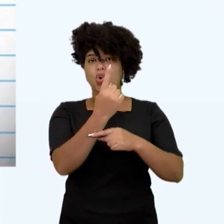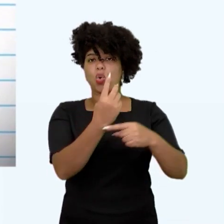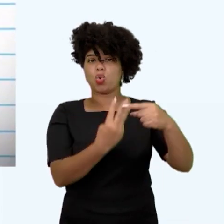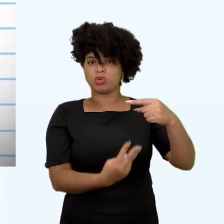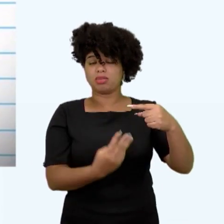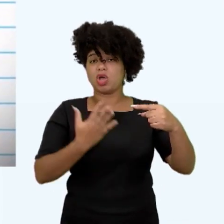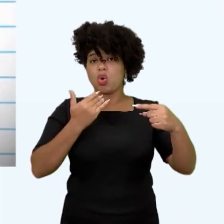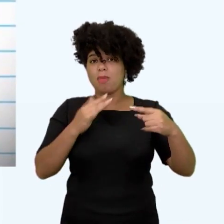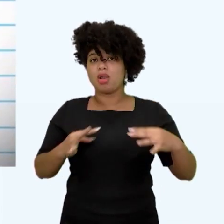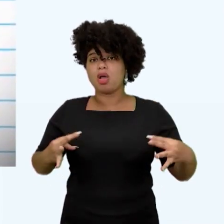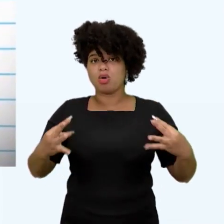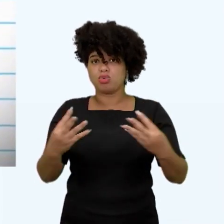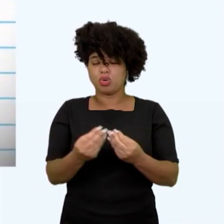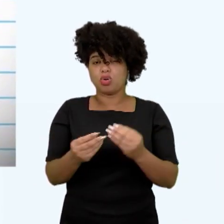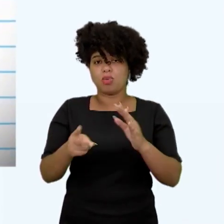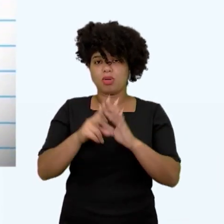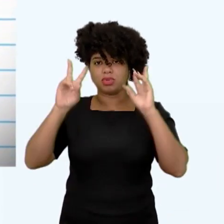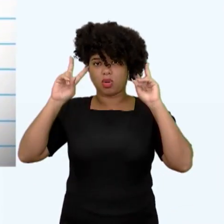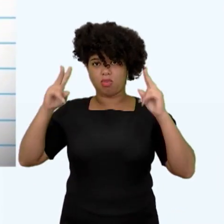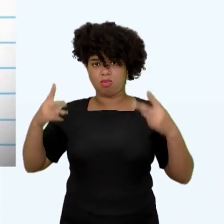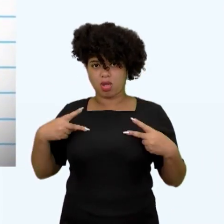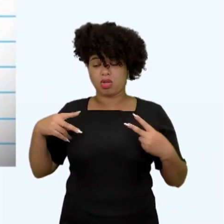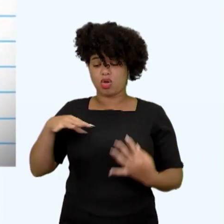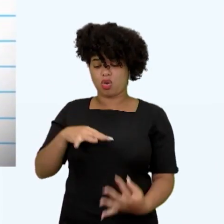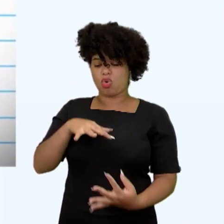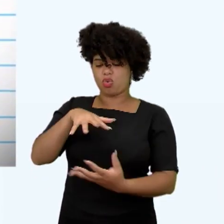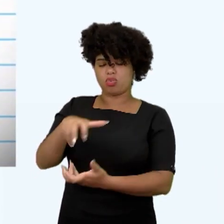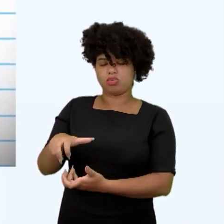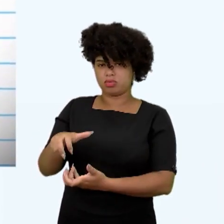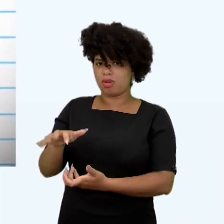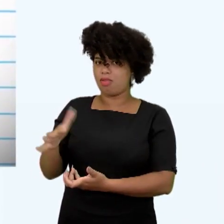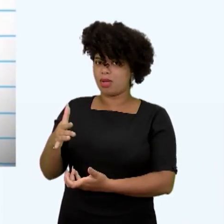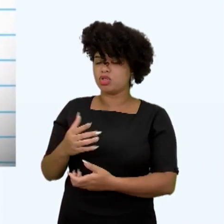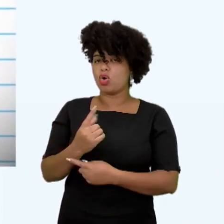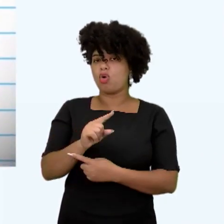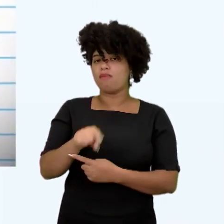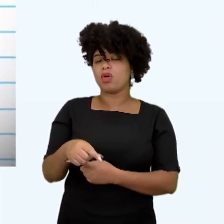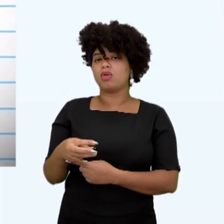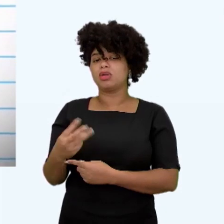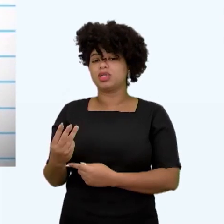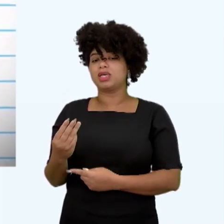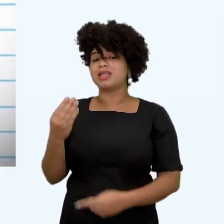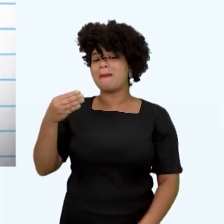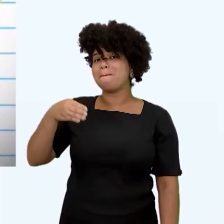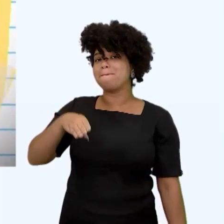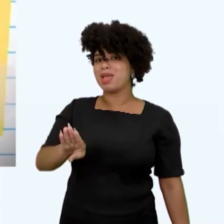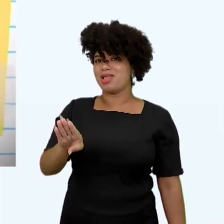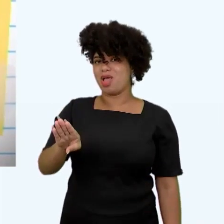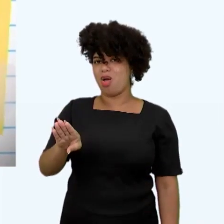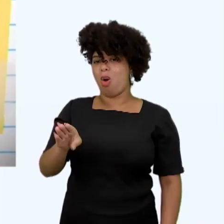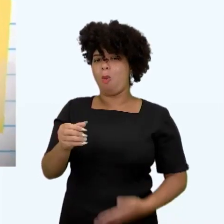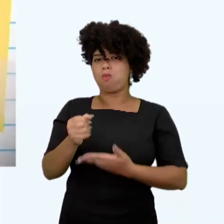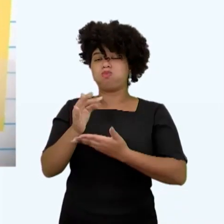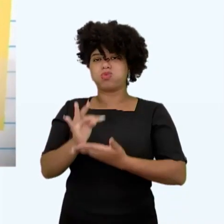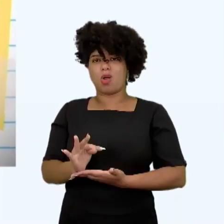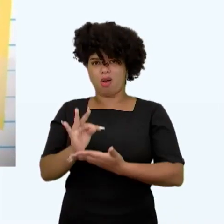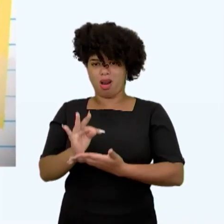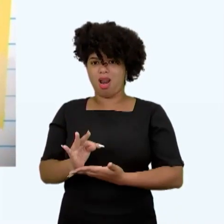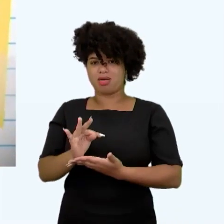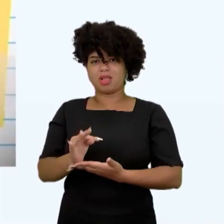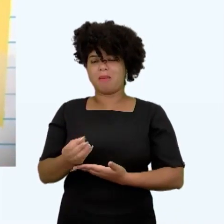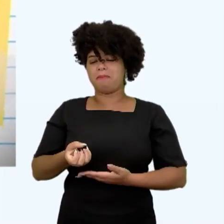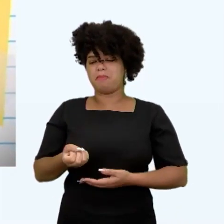comida produzida para consumo humano no mundo, o que equivale a aproximadamente 1,3 bilhão de toneladas, é